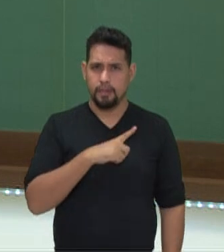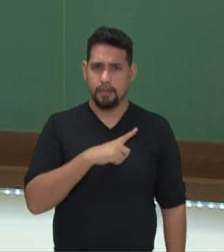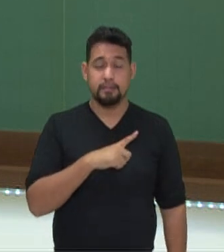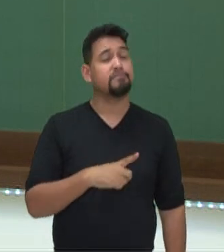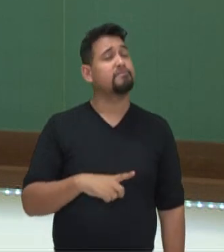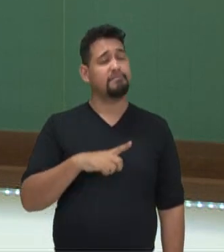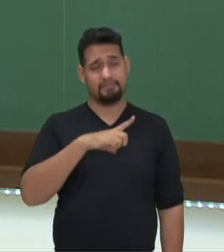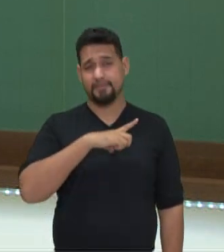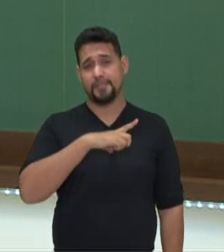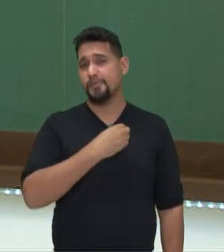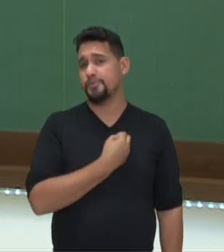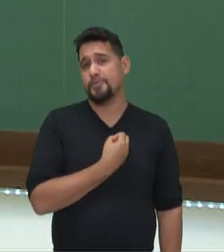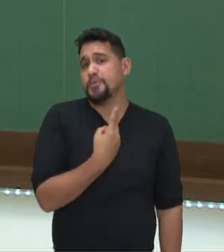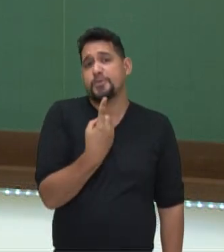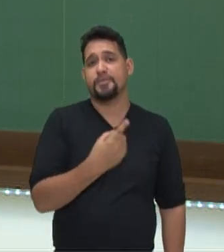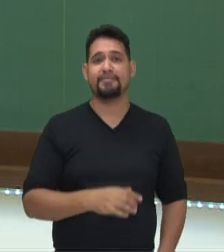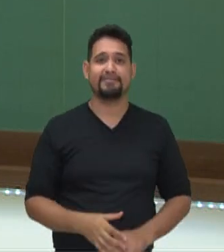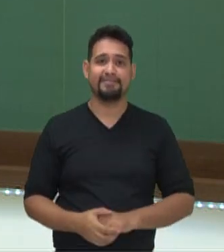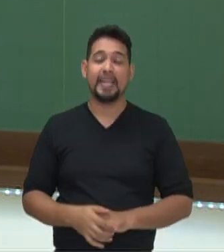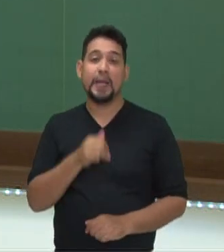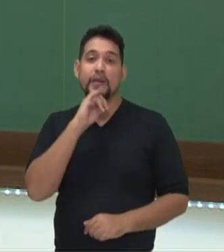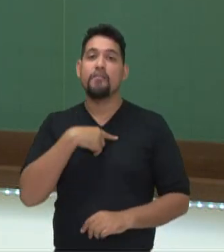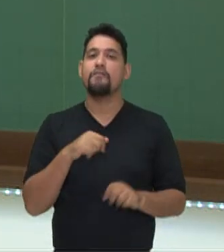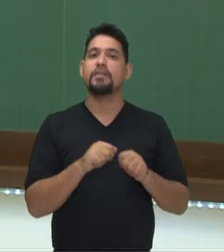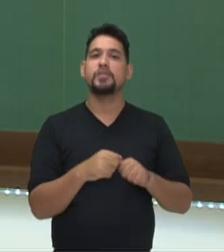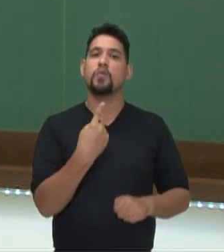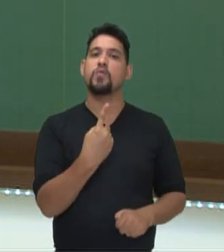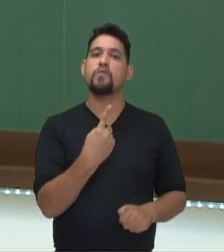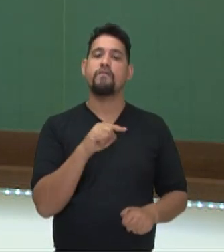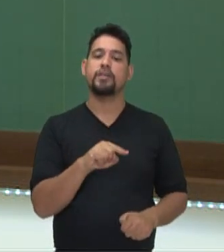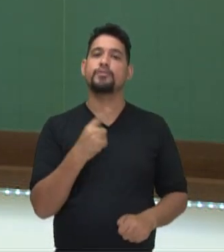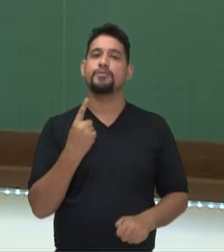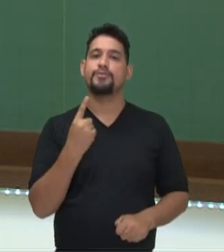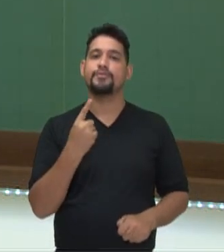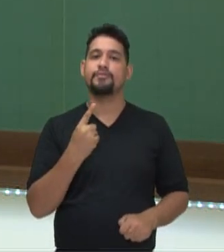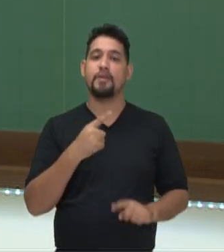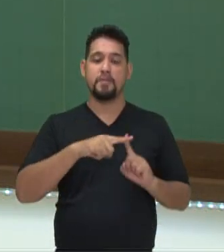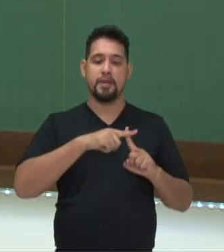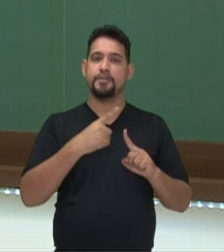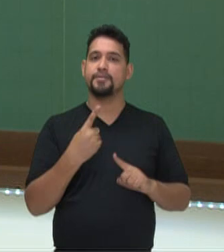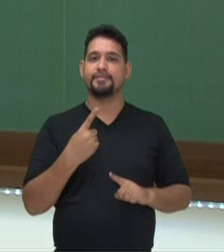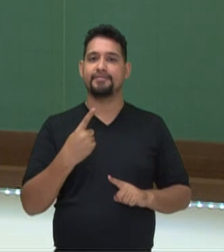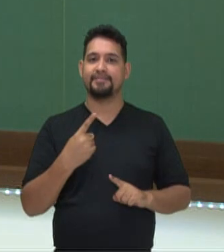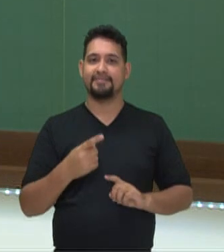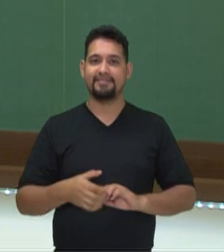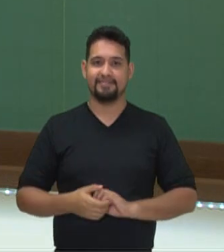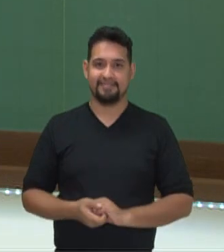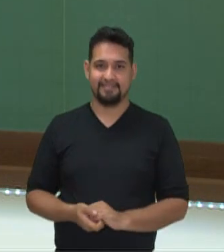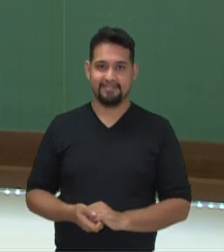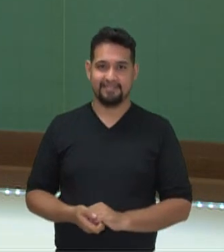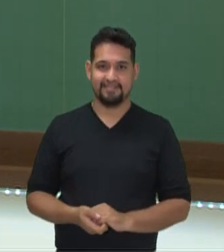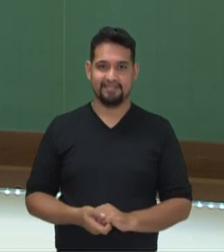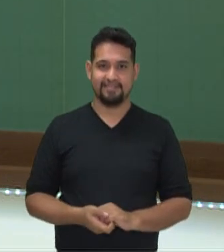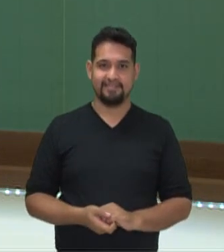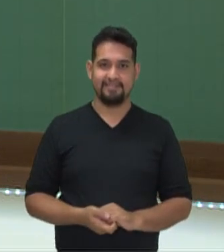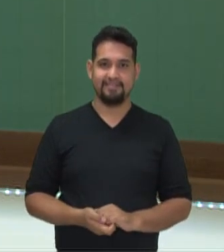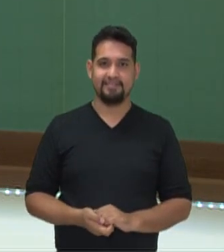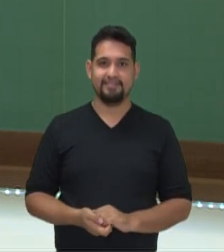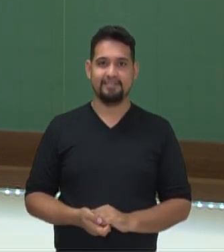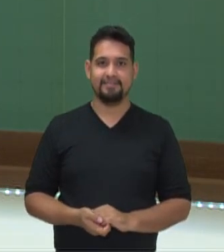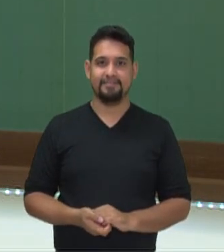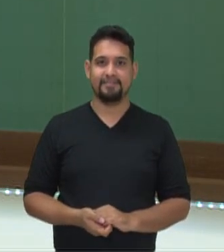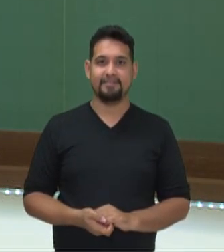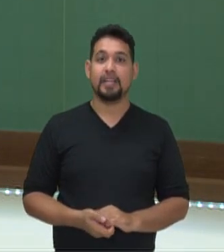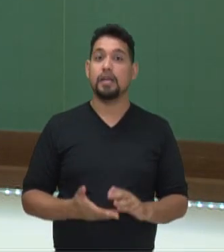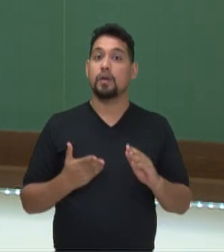Sim, é o próprio número 1. Se eu for fazer 1 vezes 1, mais 1, ok? Bom,